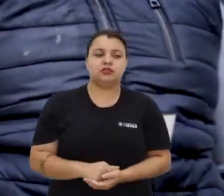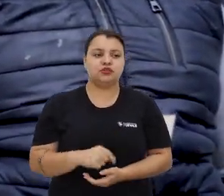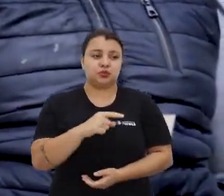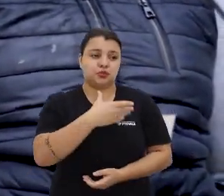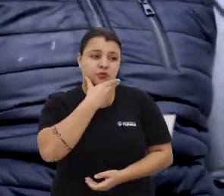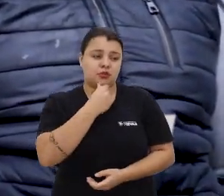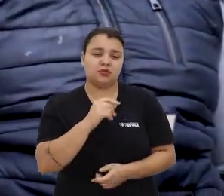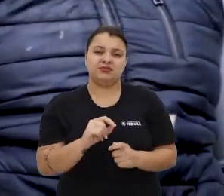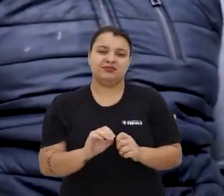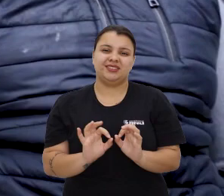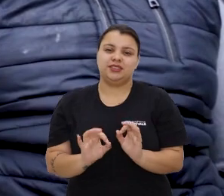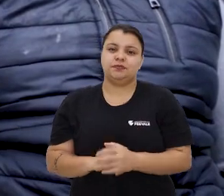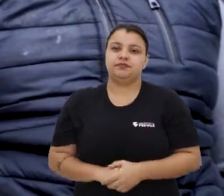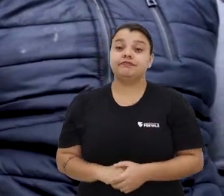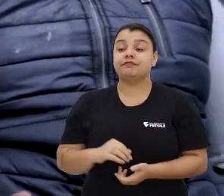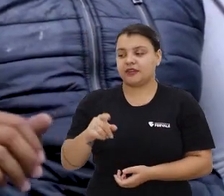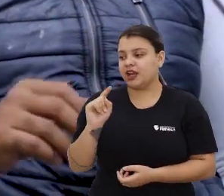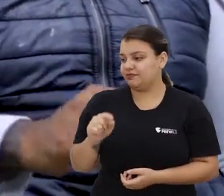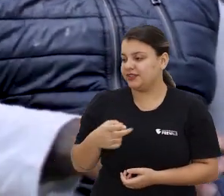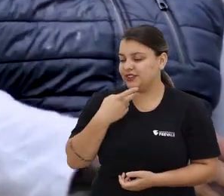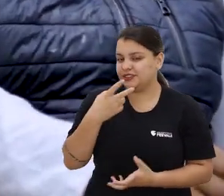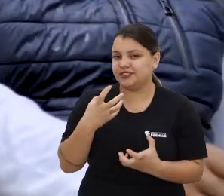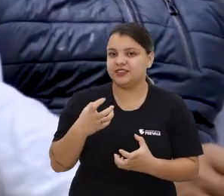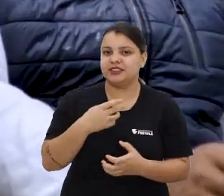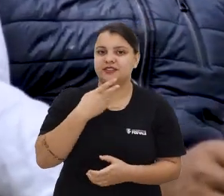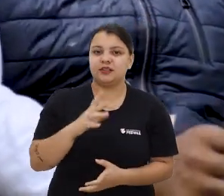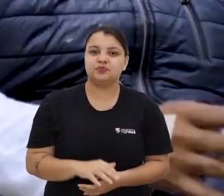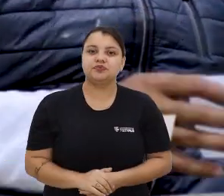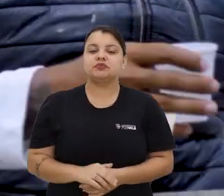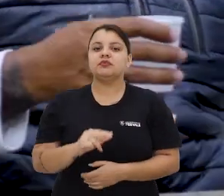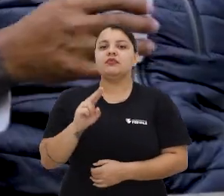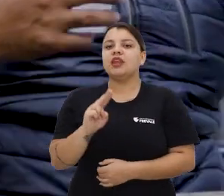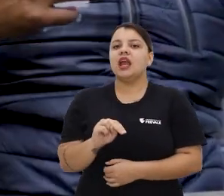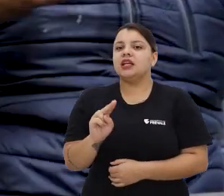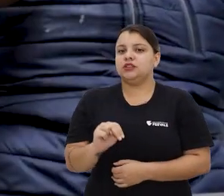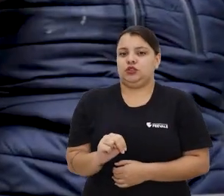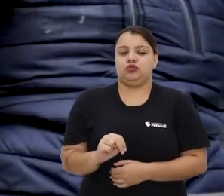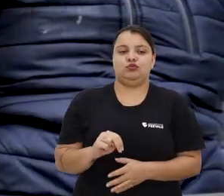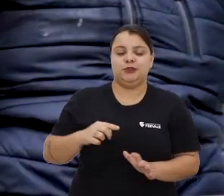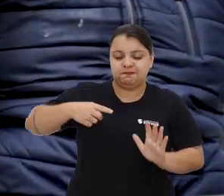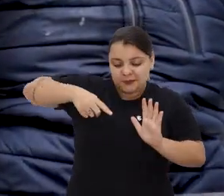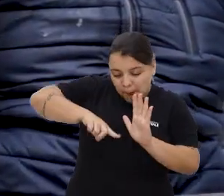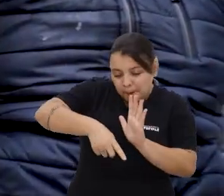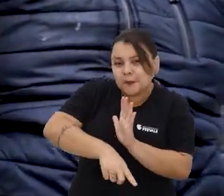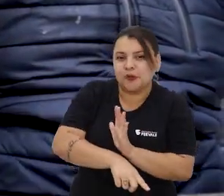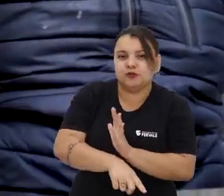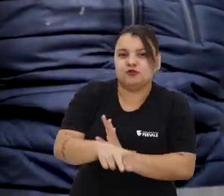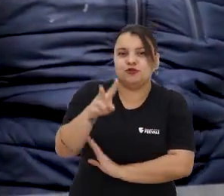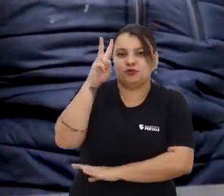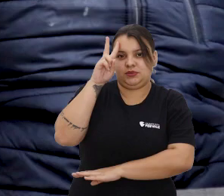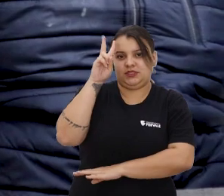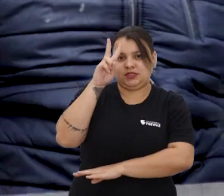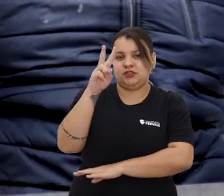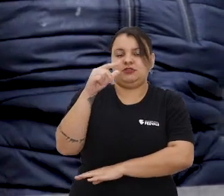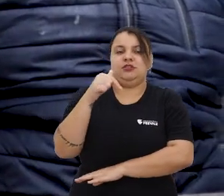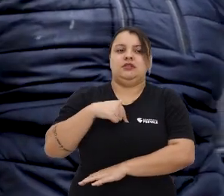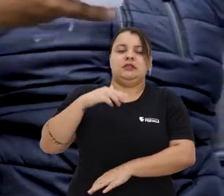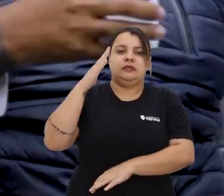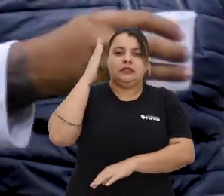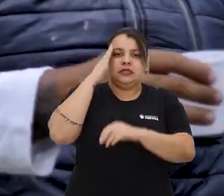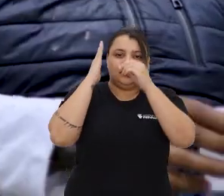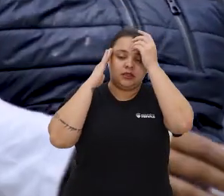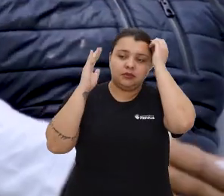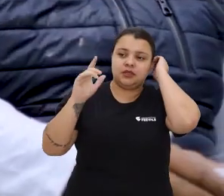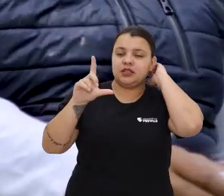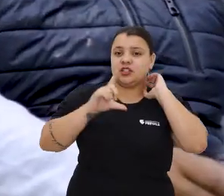tinha agredido ele por lá. Era isso que eu queria comentar contigo. Ele nunca foi a fundo comigo sobre essa história, mas eu já sabia que tinha acontecido